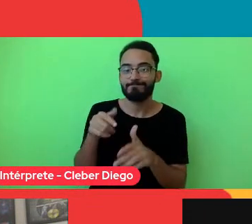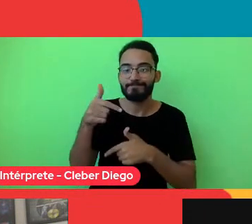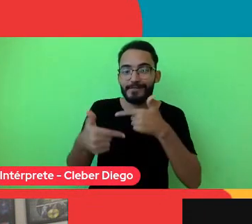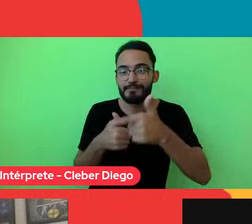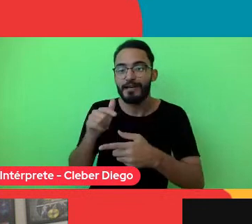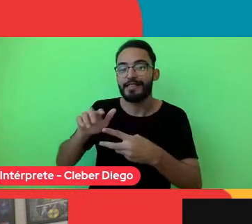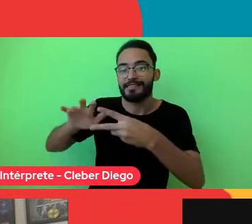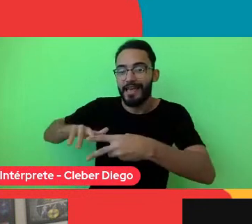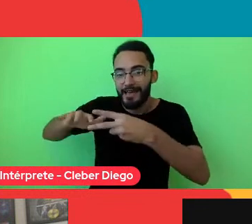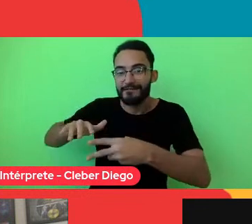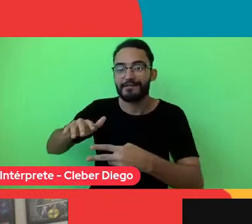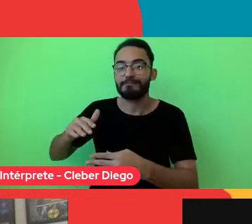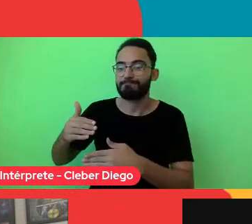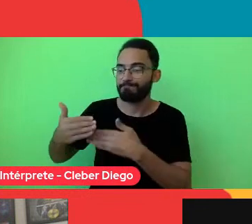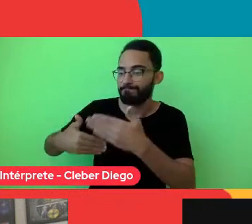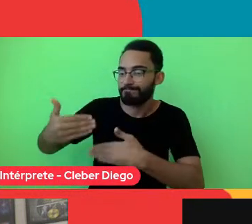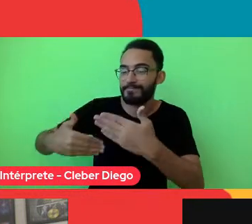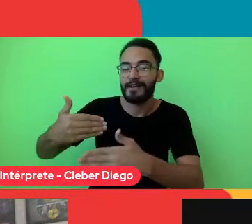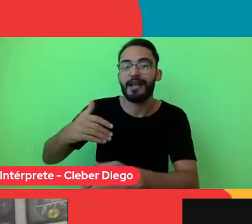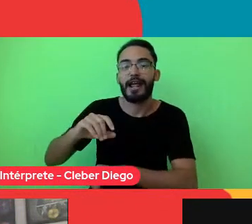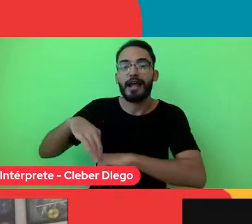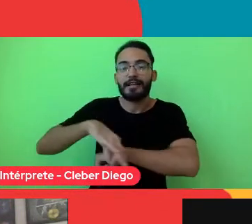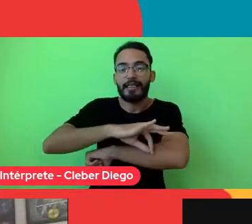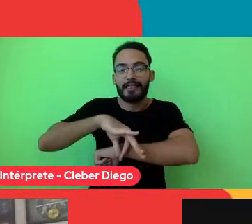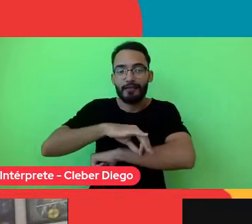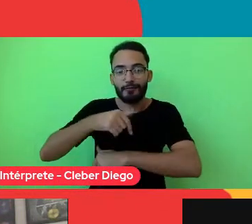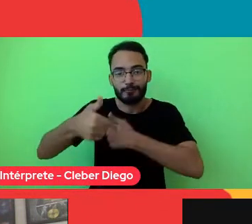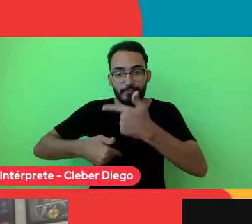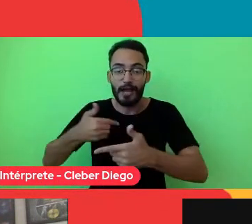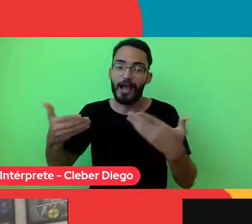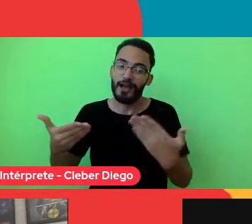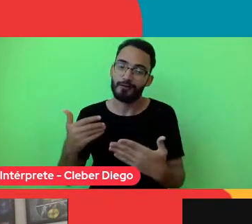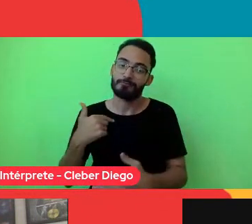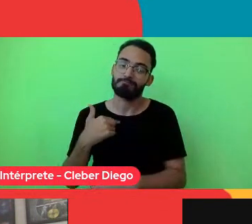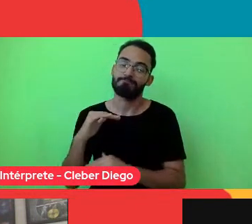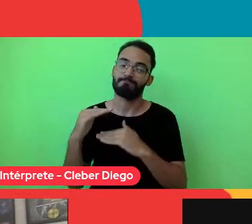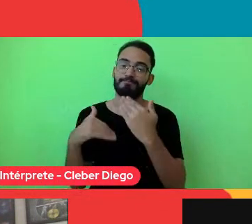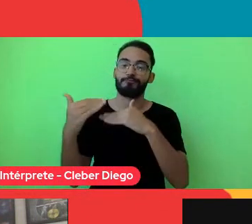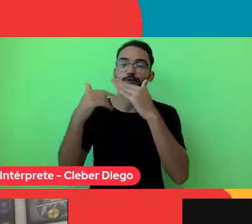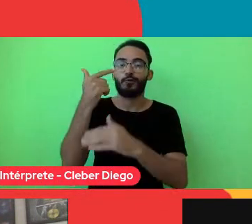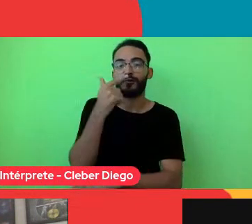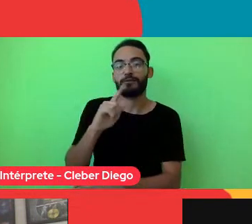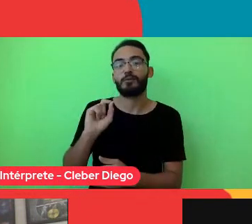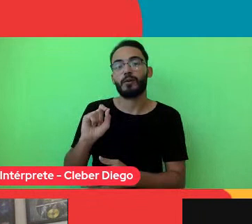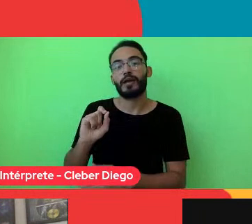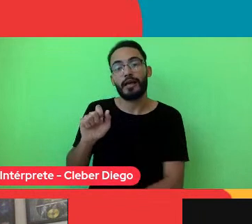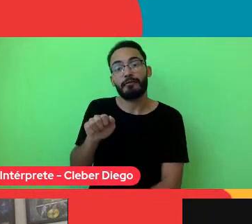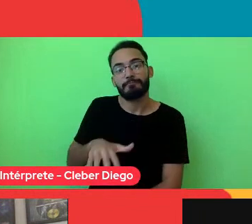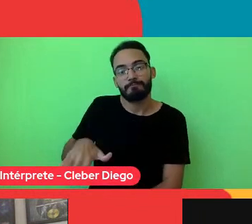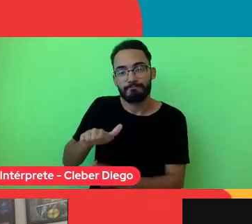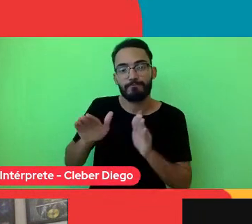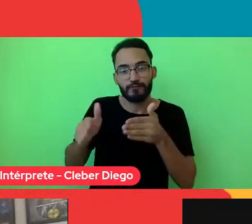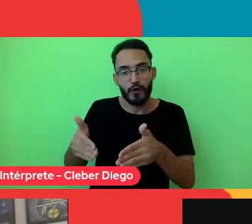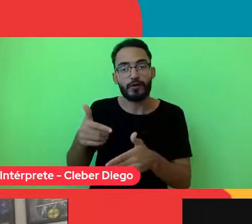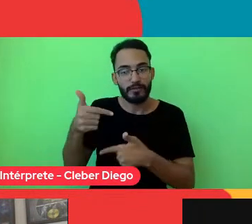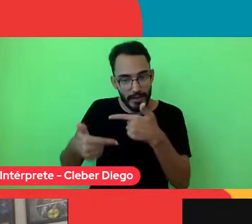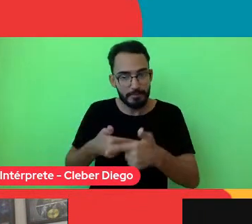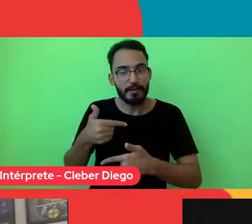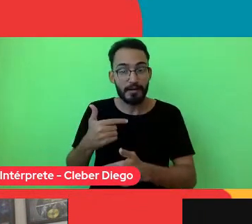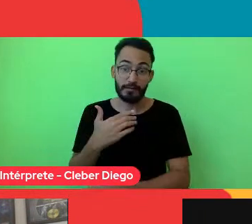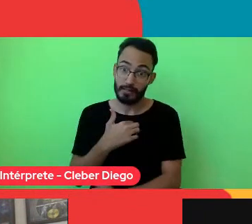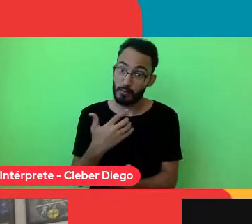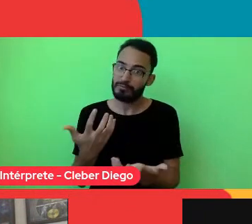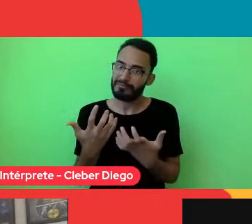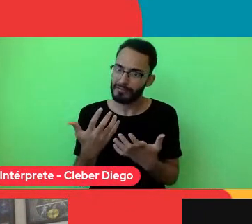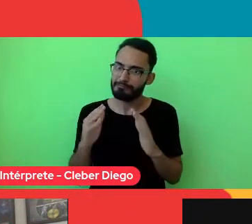trilha de arquitetura. E hoje eu sou uma executiva de tecnologia, né? Então, o foco do meu papel é atuar mais